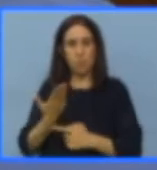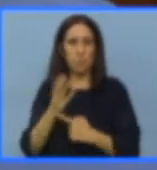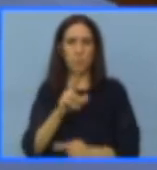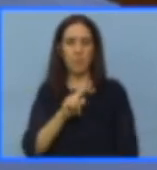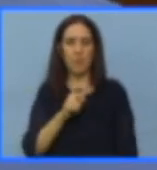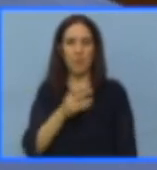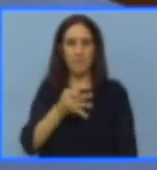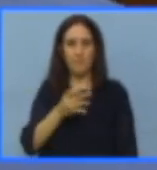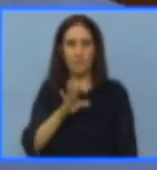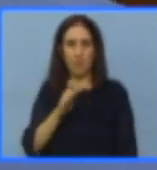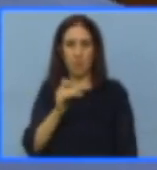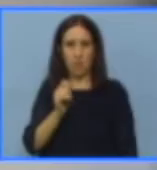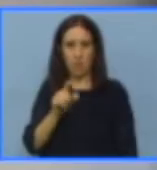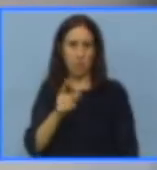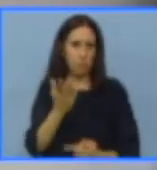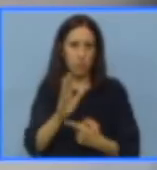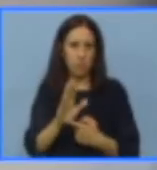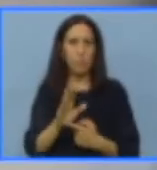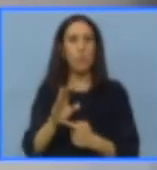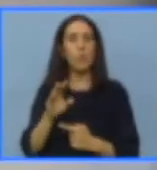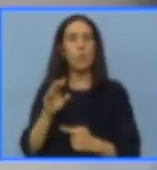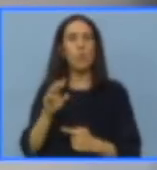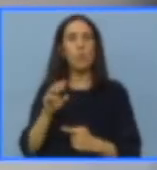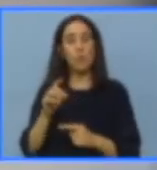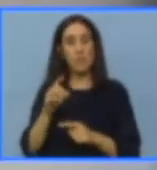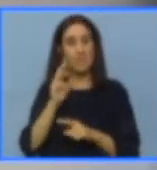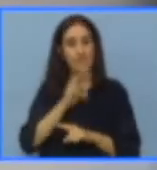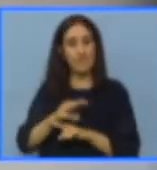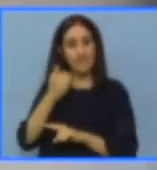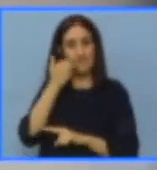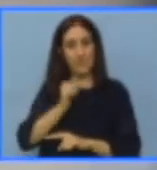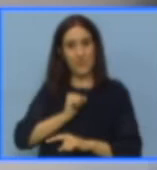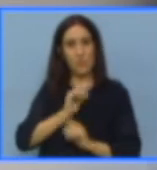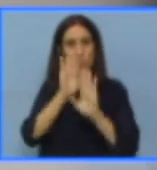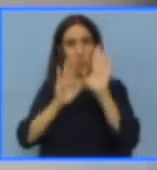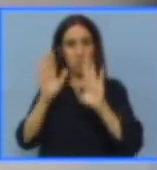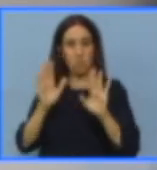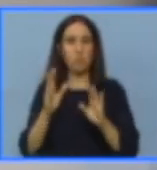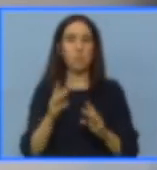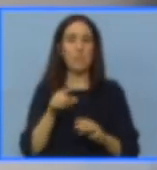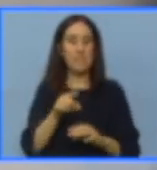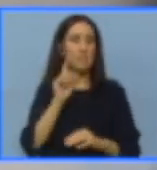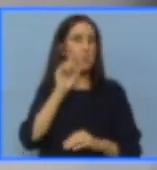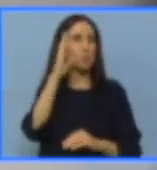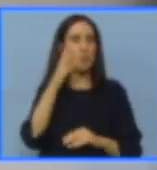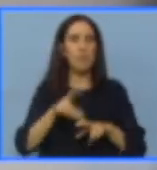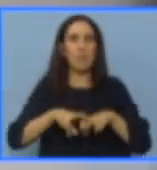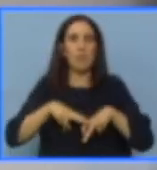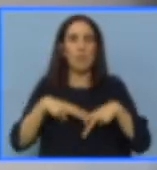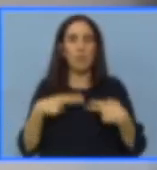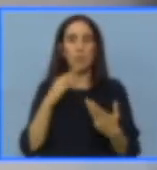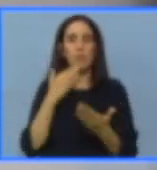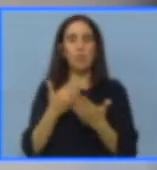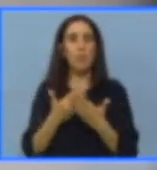por exemplo, nas coleções do Mená. E, portanto, é tudo isso, toda essa dinâmica que é extraordinariamente rica e que faz com